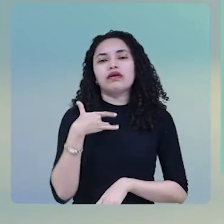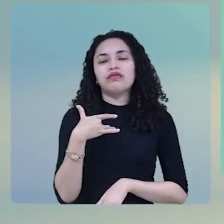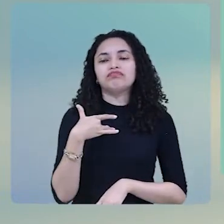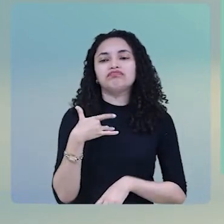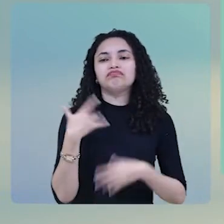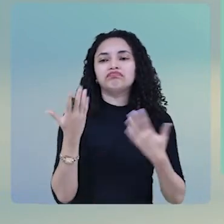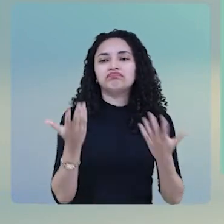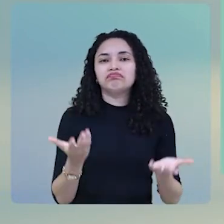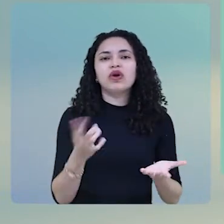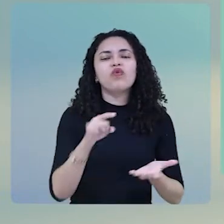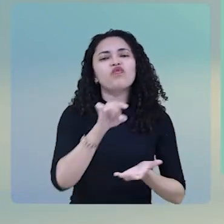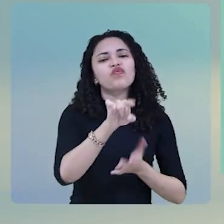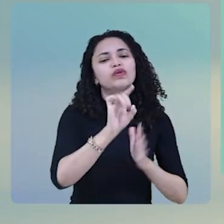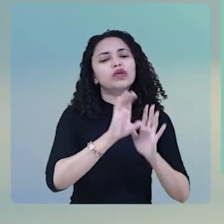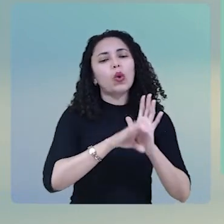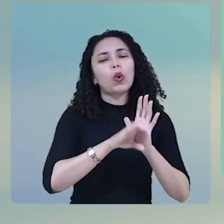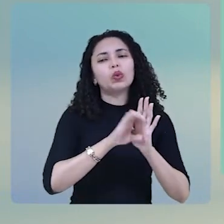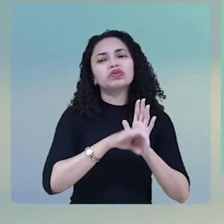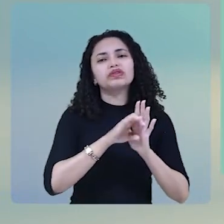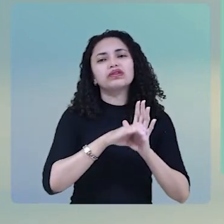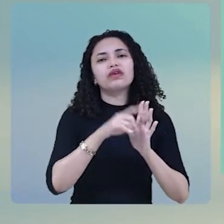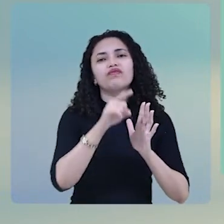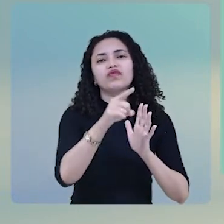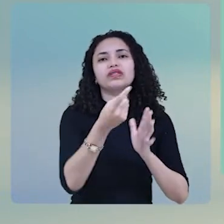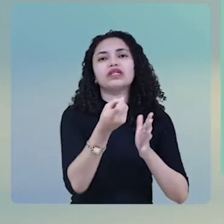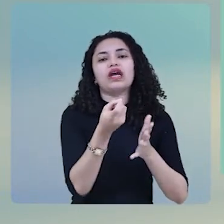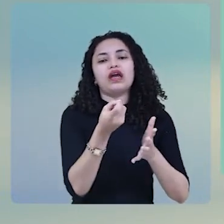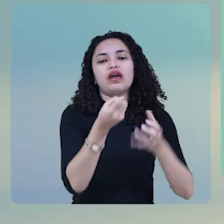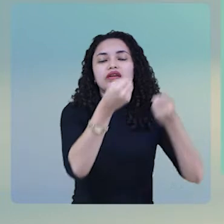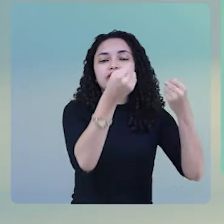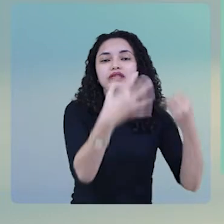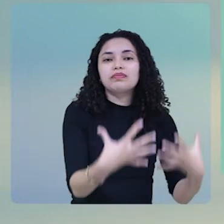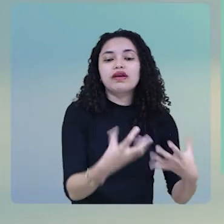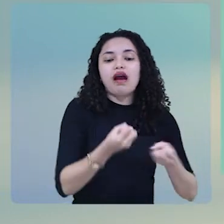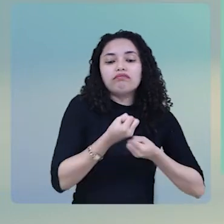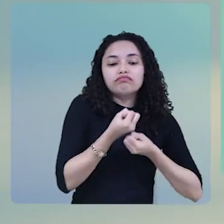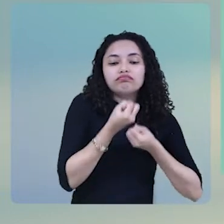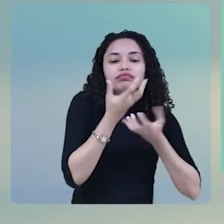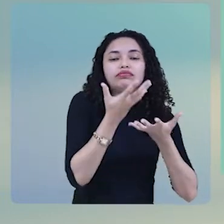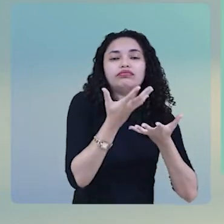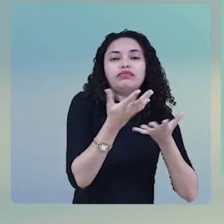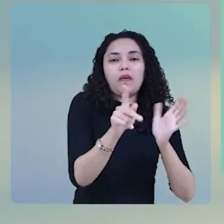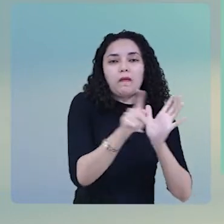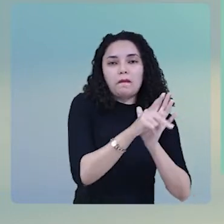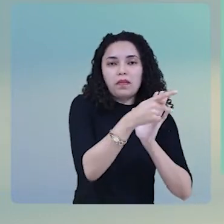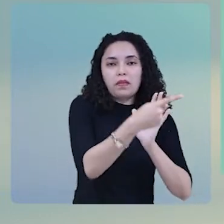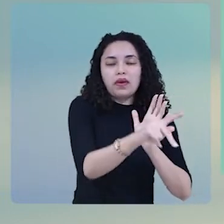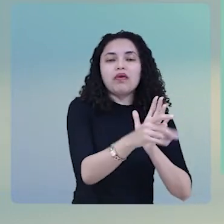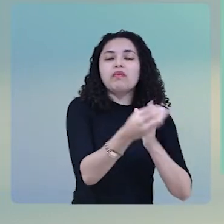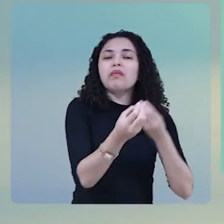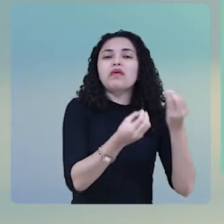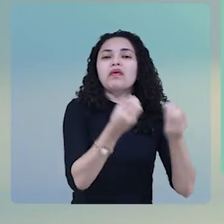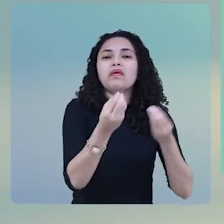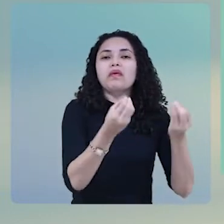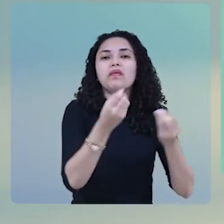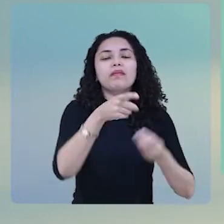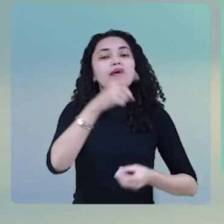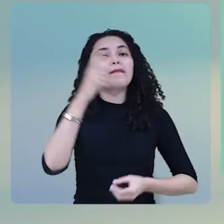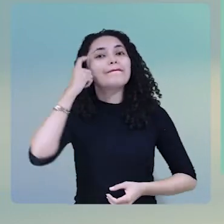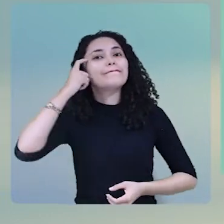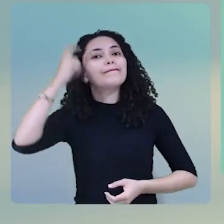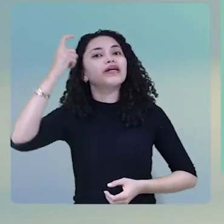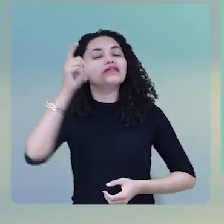Como você conceituaria, como você definiria com as suas palavras saúde? Quando se fala em saúde, no que você